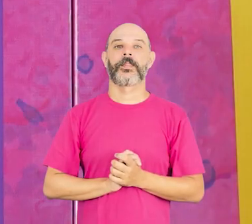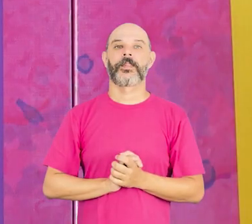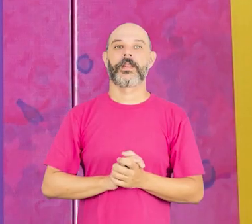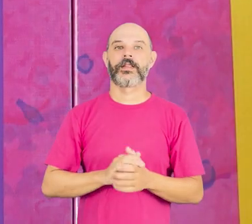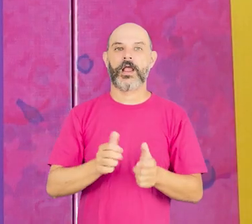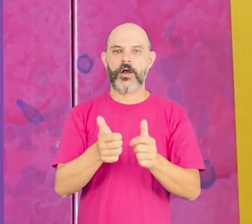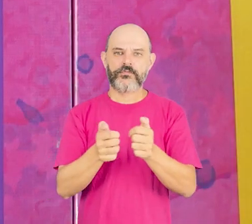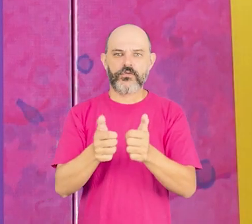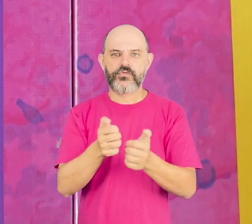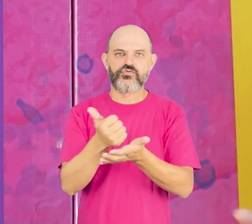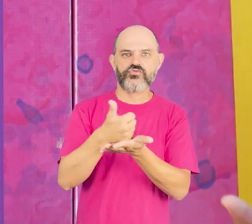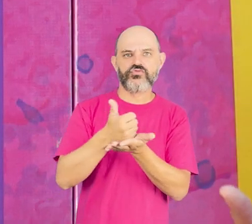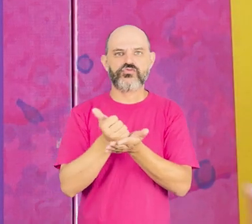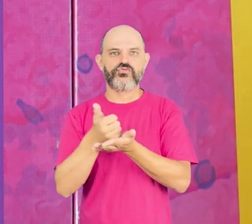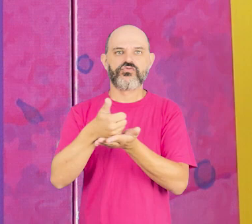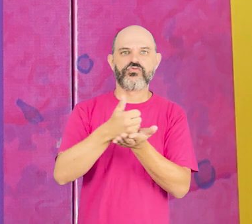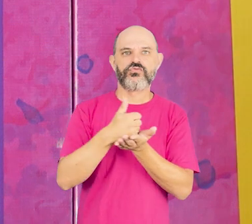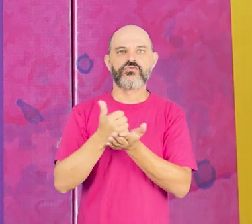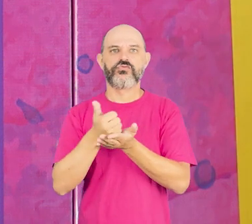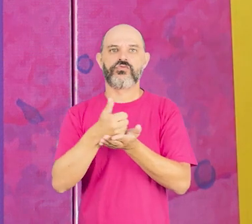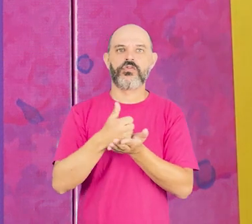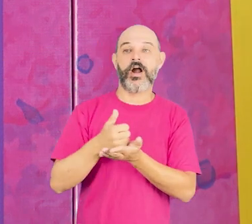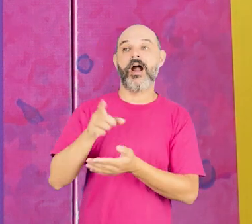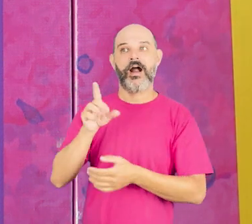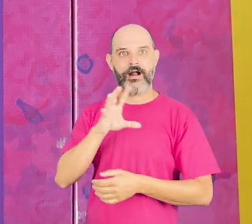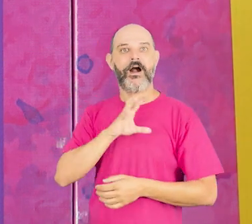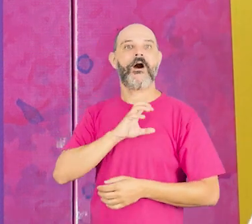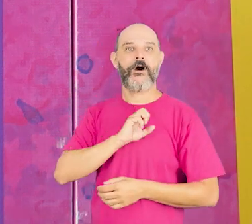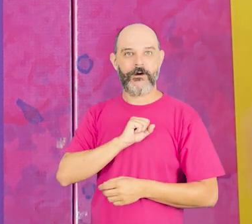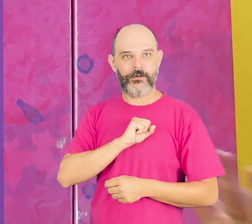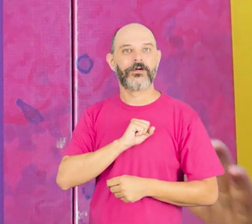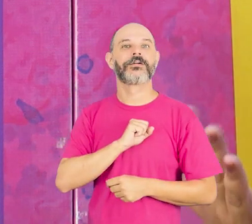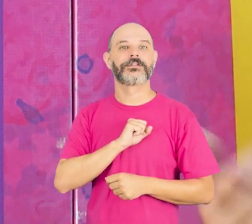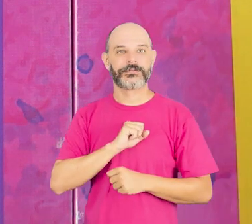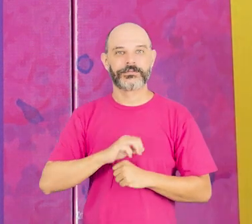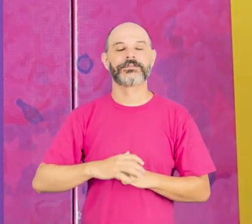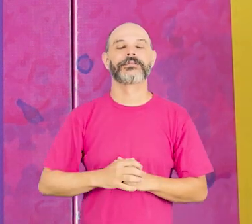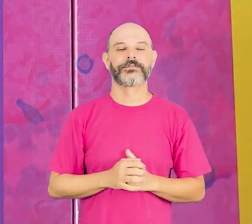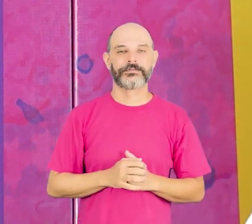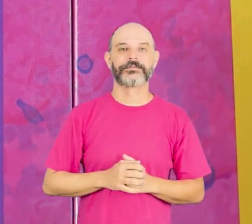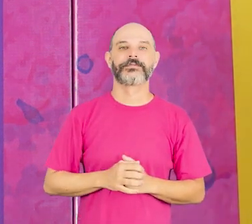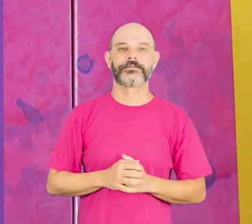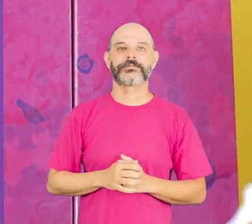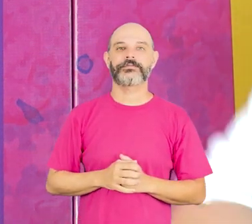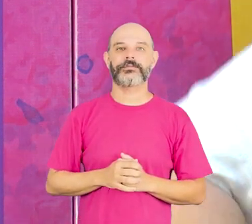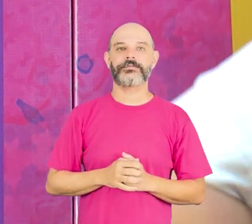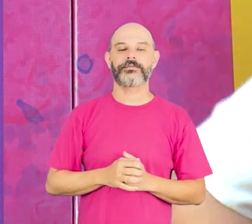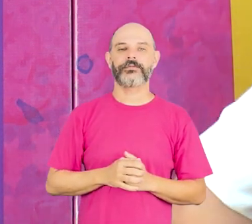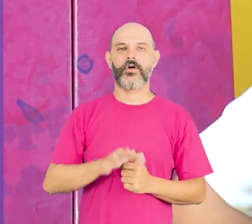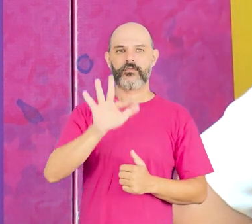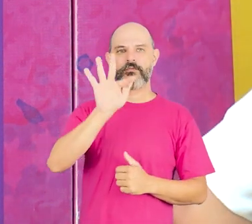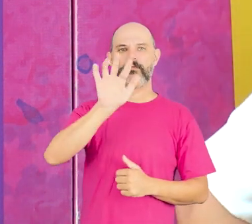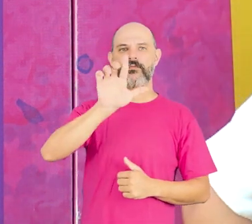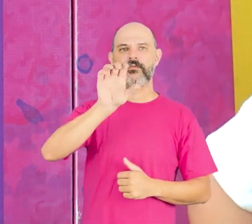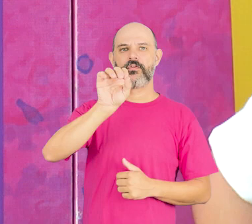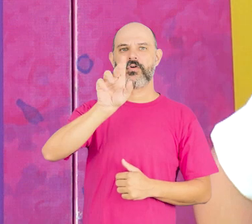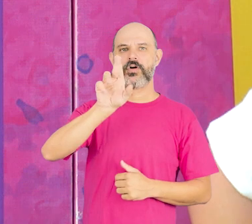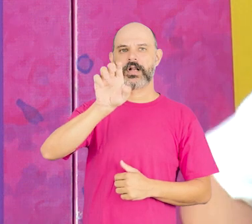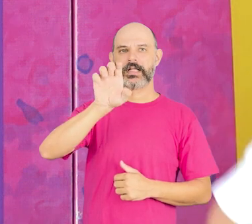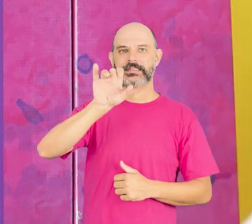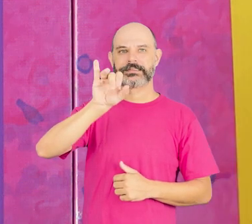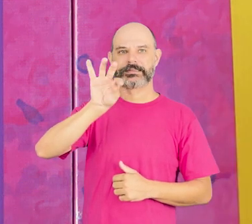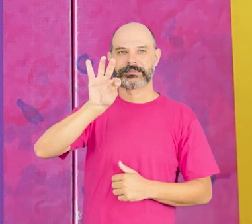que tal videogame? Las florecitas adoram. Ah, florecitas, que